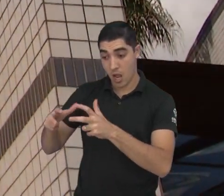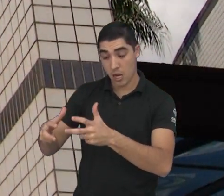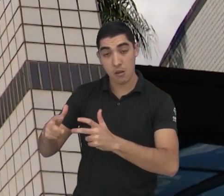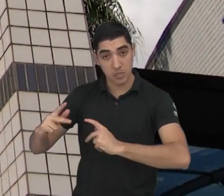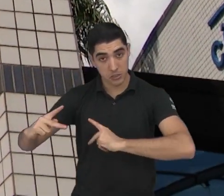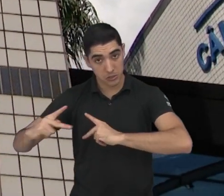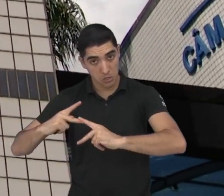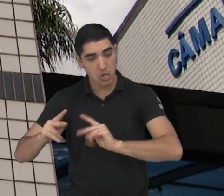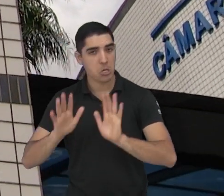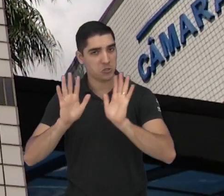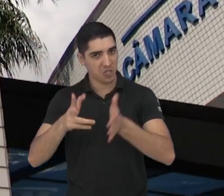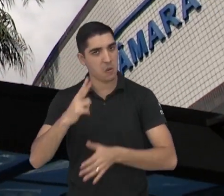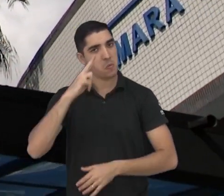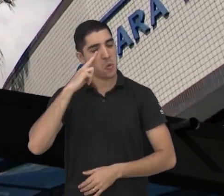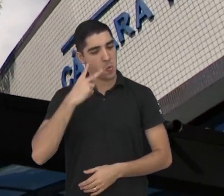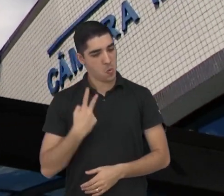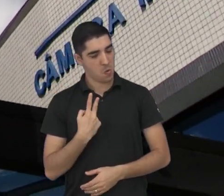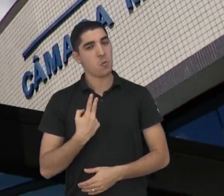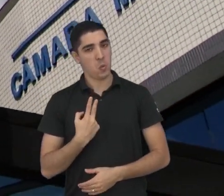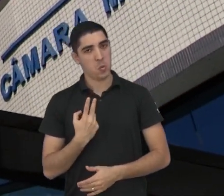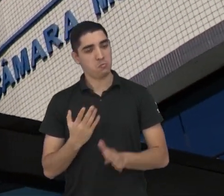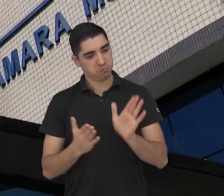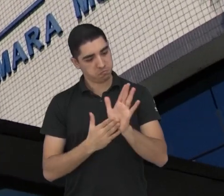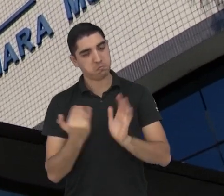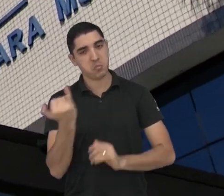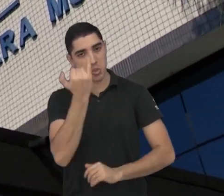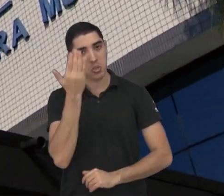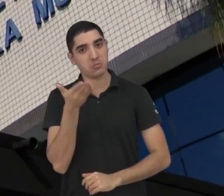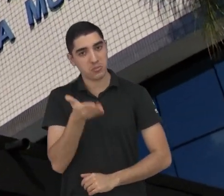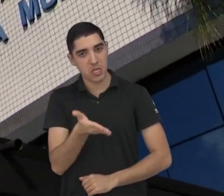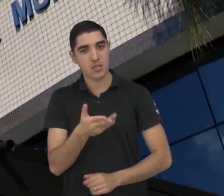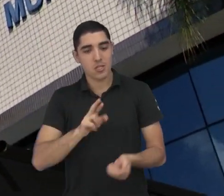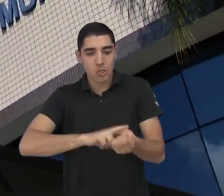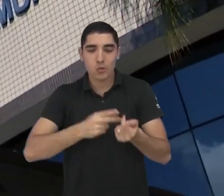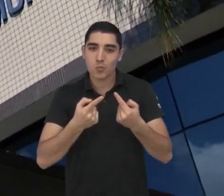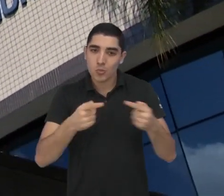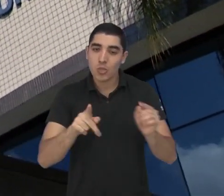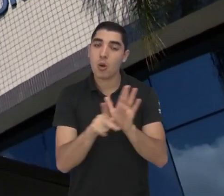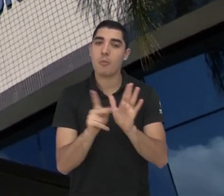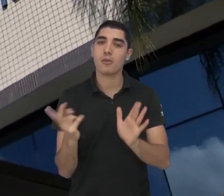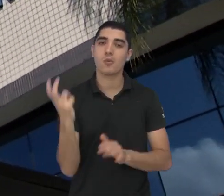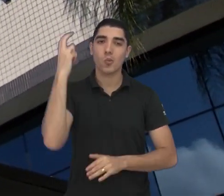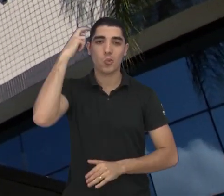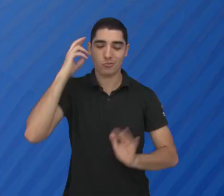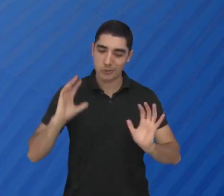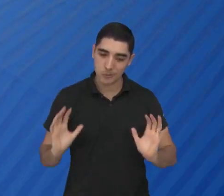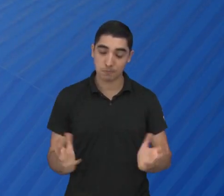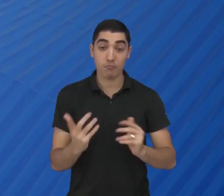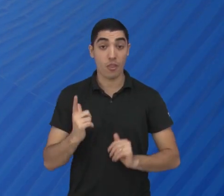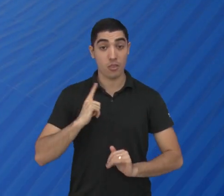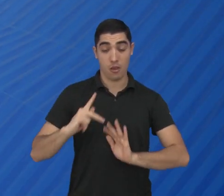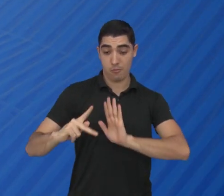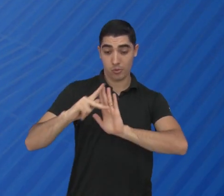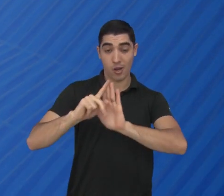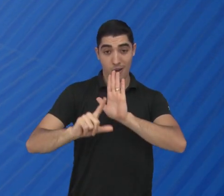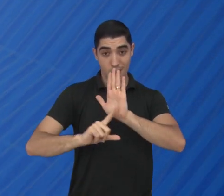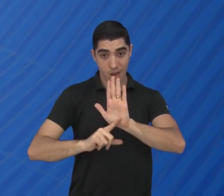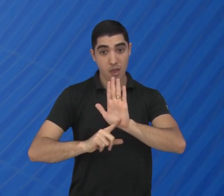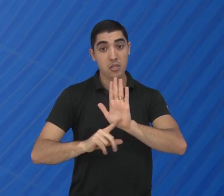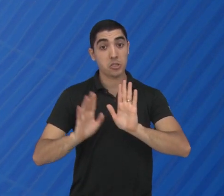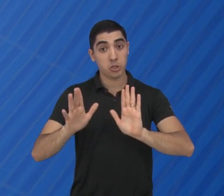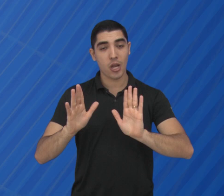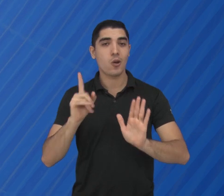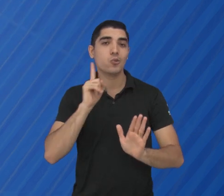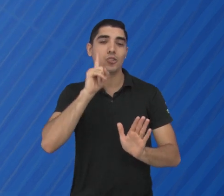A Câmara Municipal reconhece a importância do ritmo como uma manifestação cultural. Por isso, aprovou um projeto